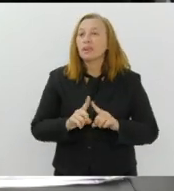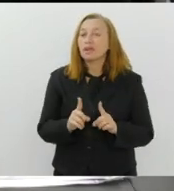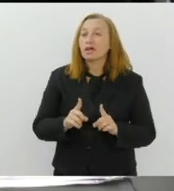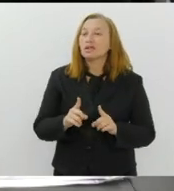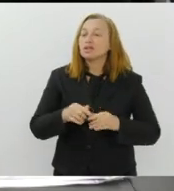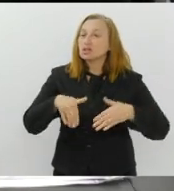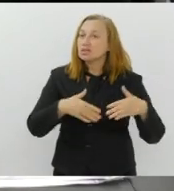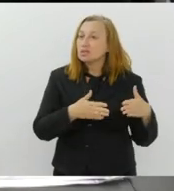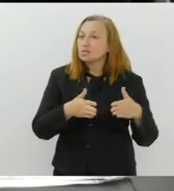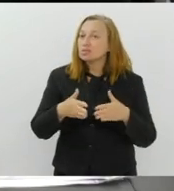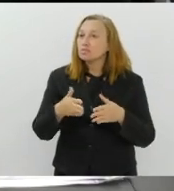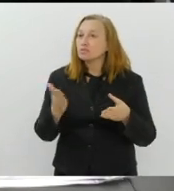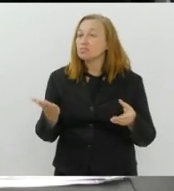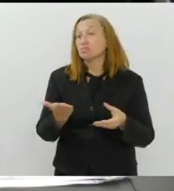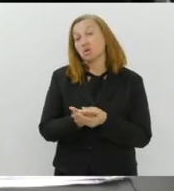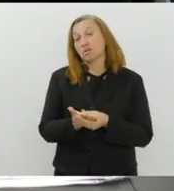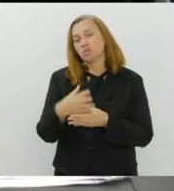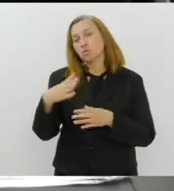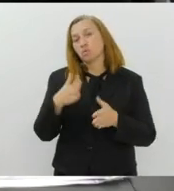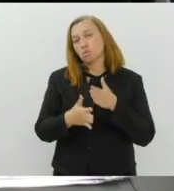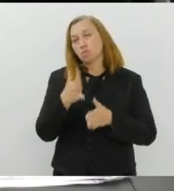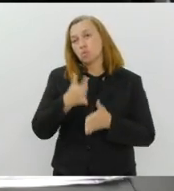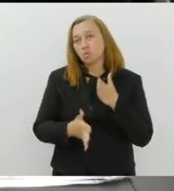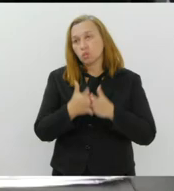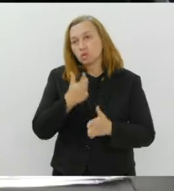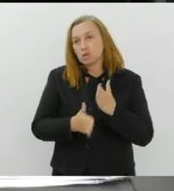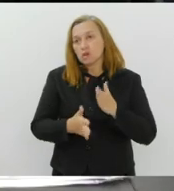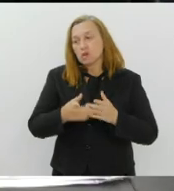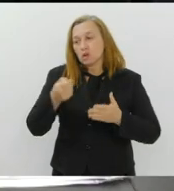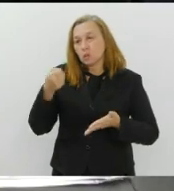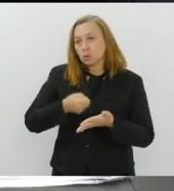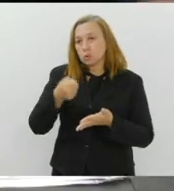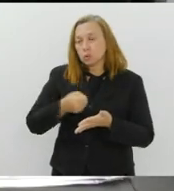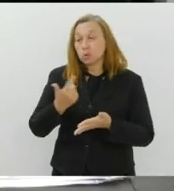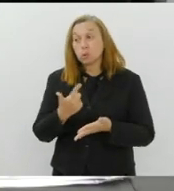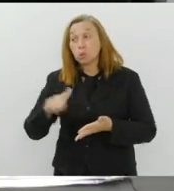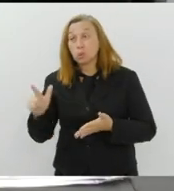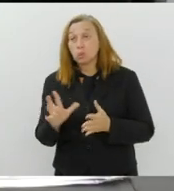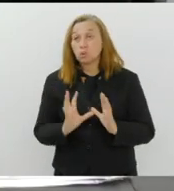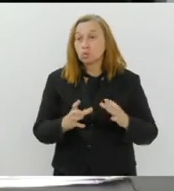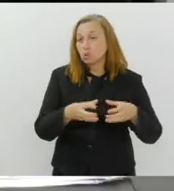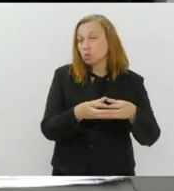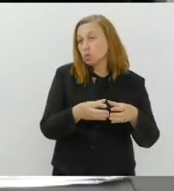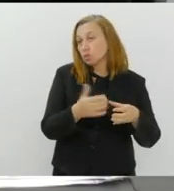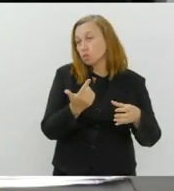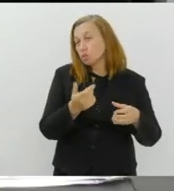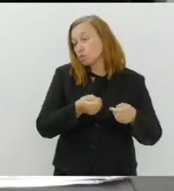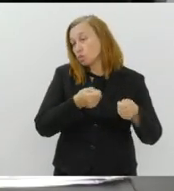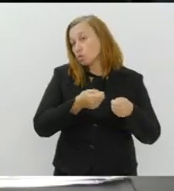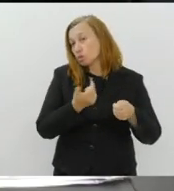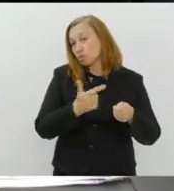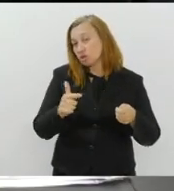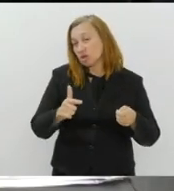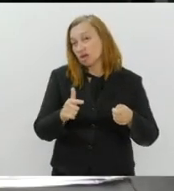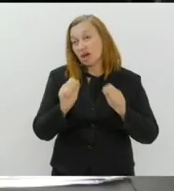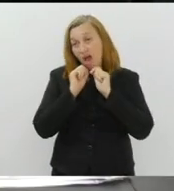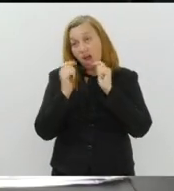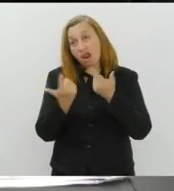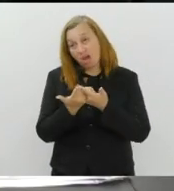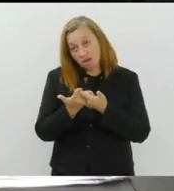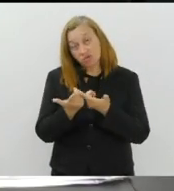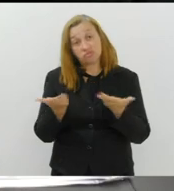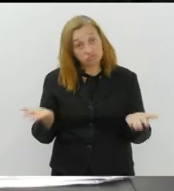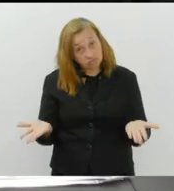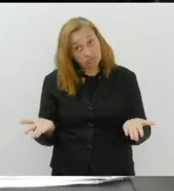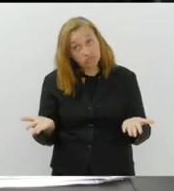este processo ele é complexo e exige de outros órgãos que estão fora do controle, inclusive do controle da LERJ, que é o